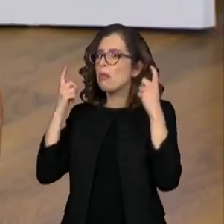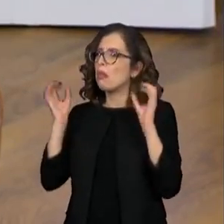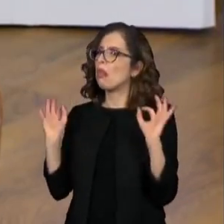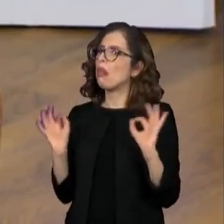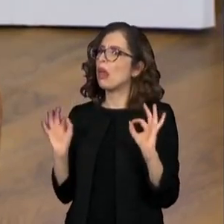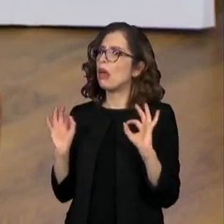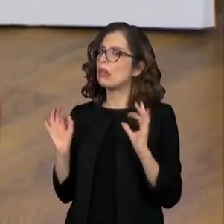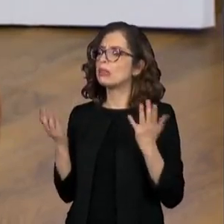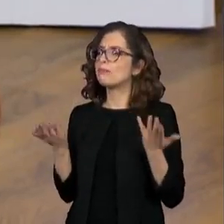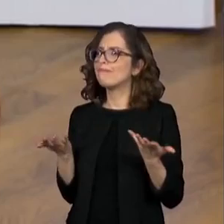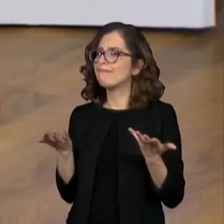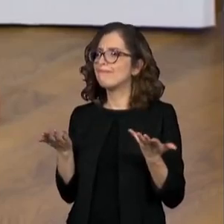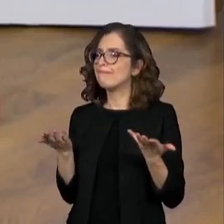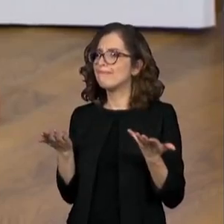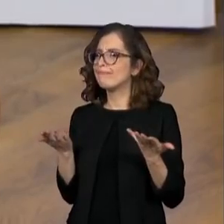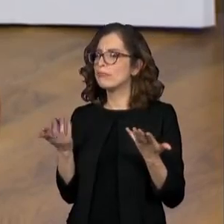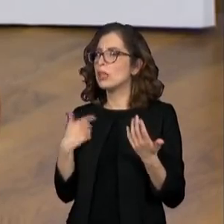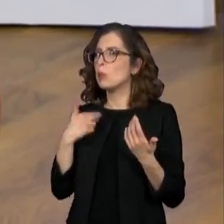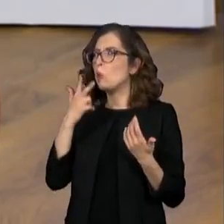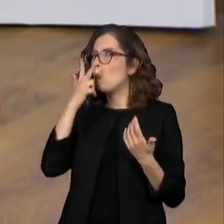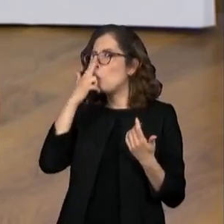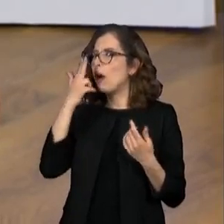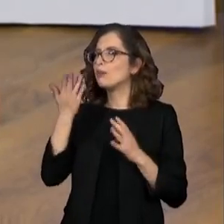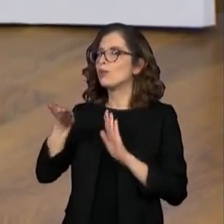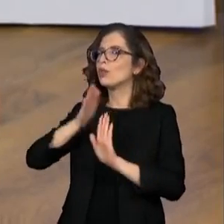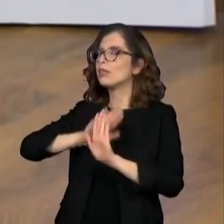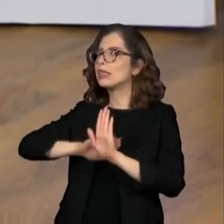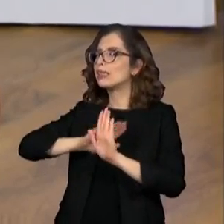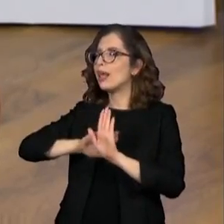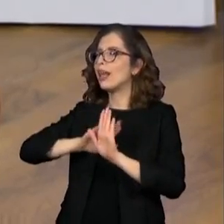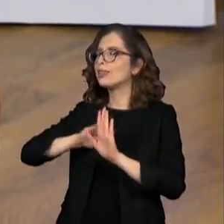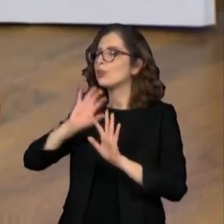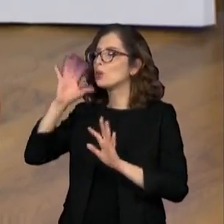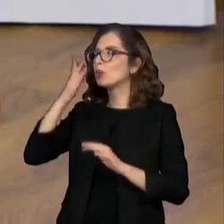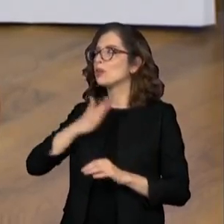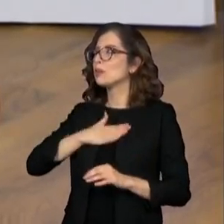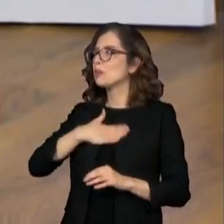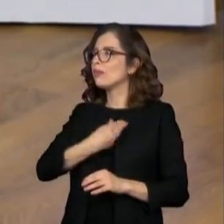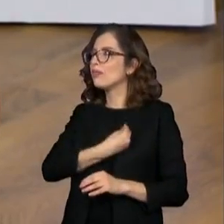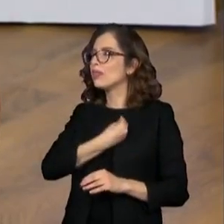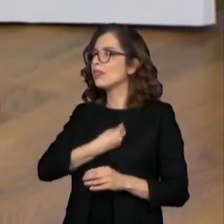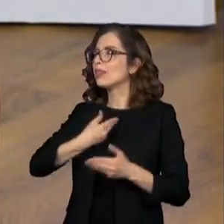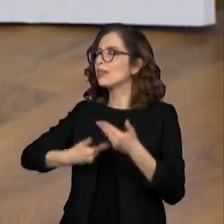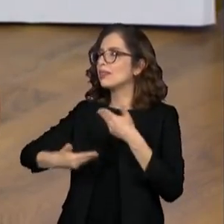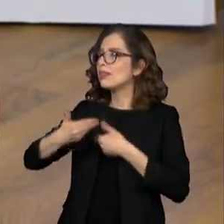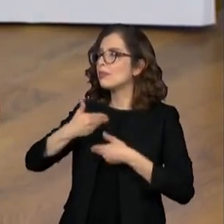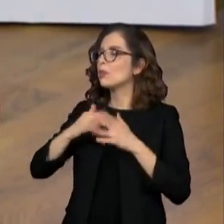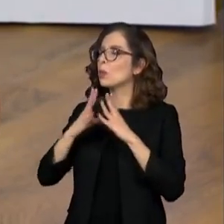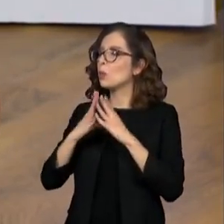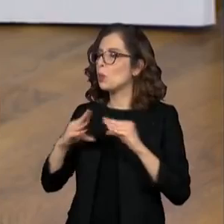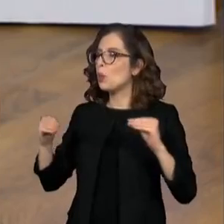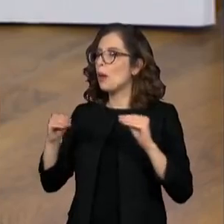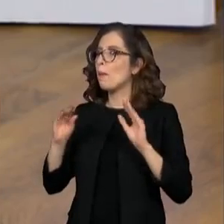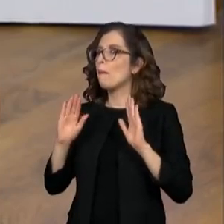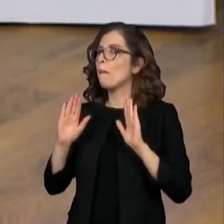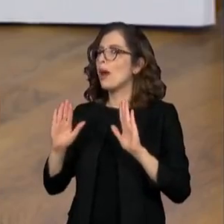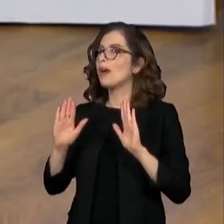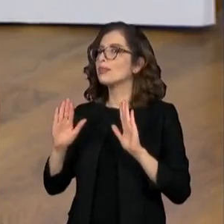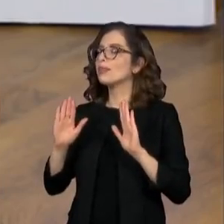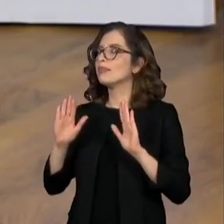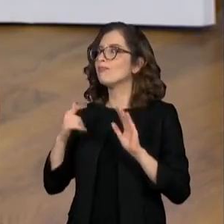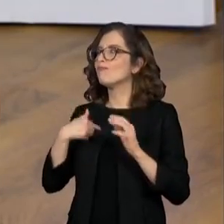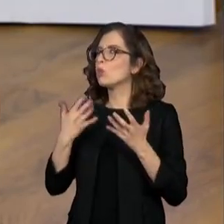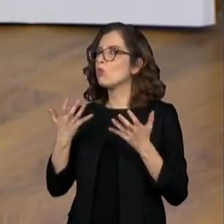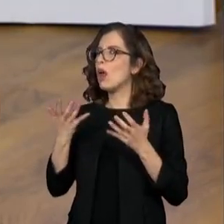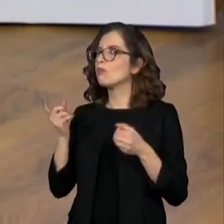que, de novo, eu cobrei de mim um retorno muito rápido. Tipo assim, não, você